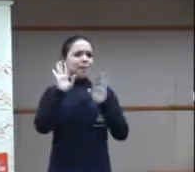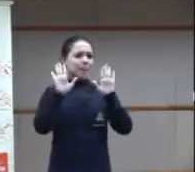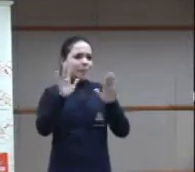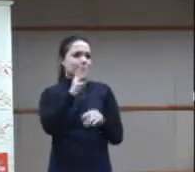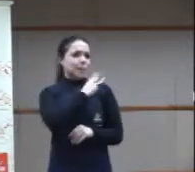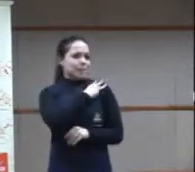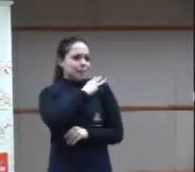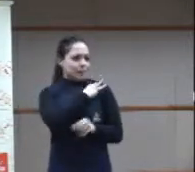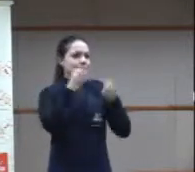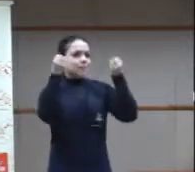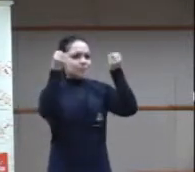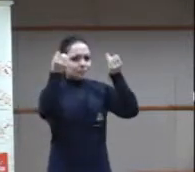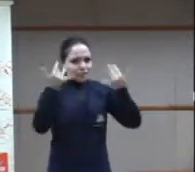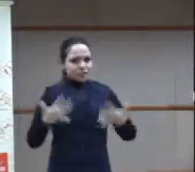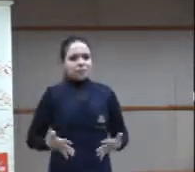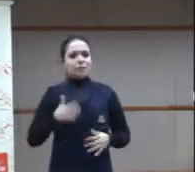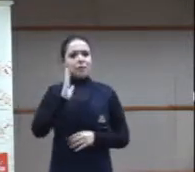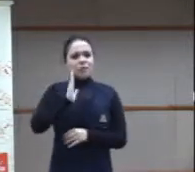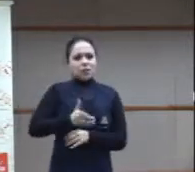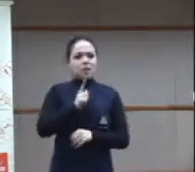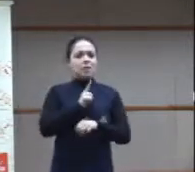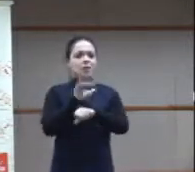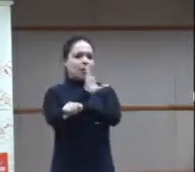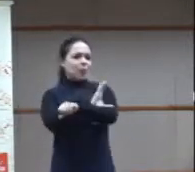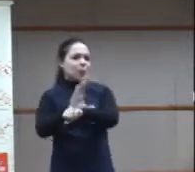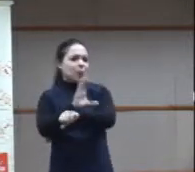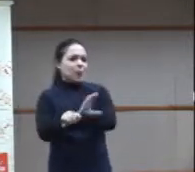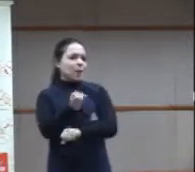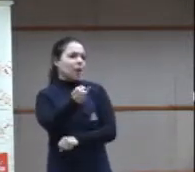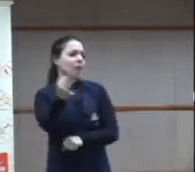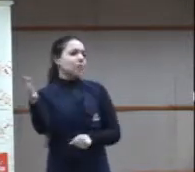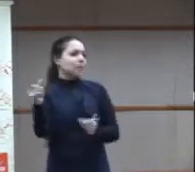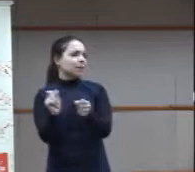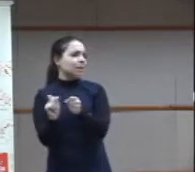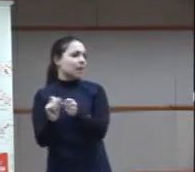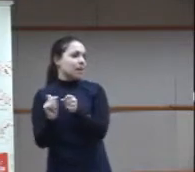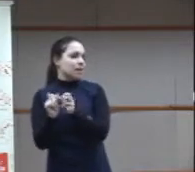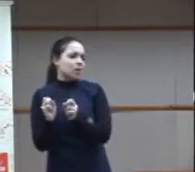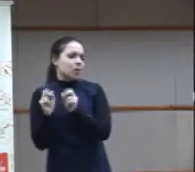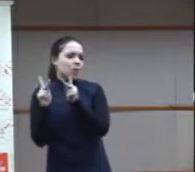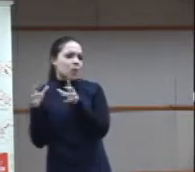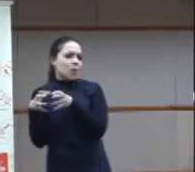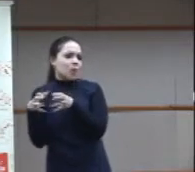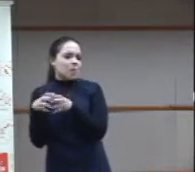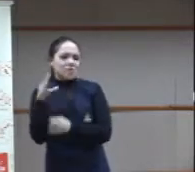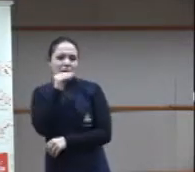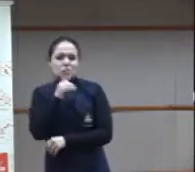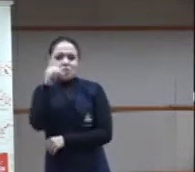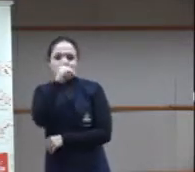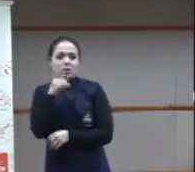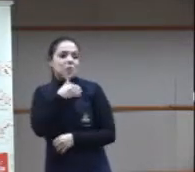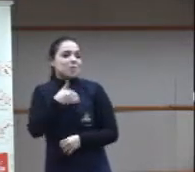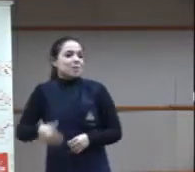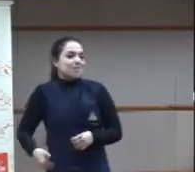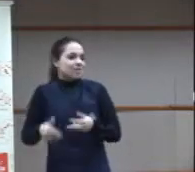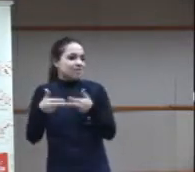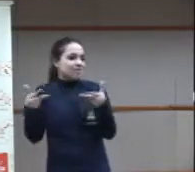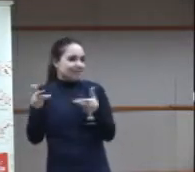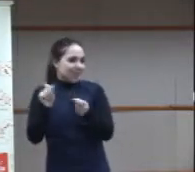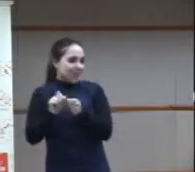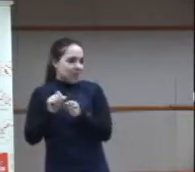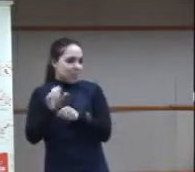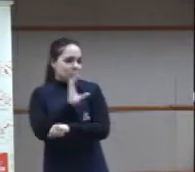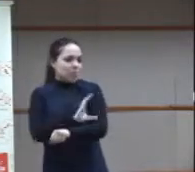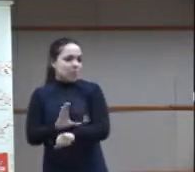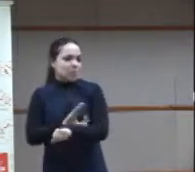bem lembrou, a gente sabe de cursinhos de fim de semana de alguns órgãos públicos, e